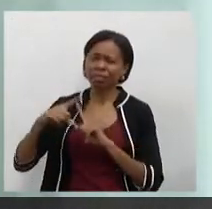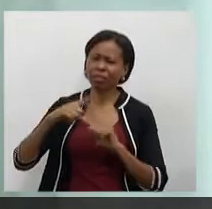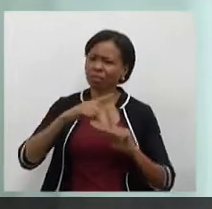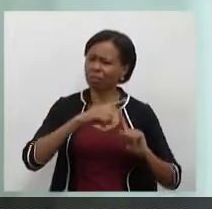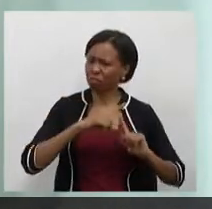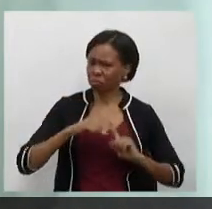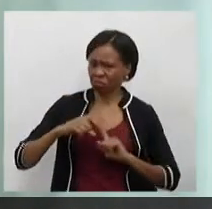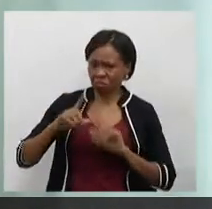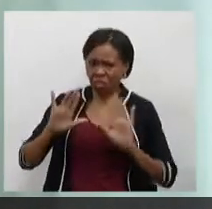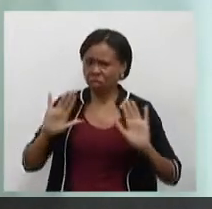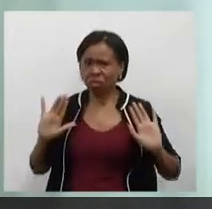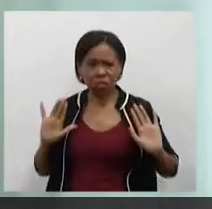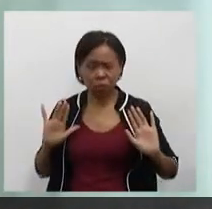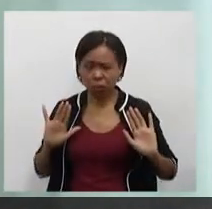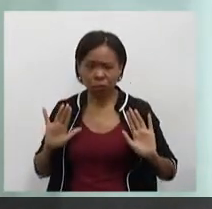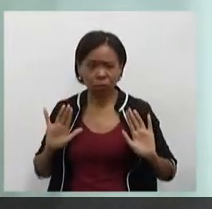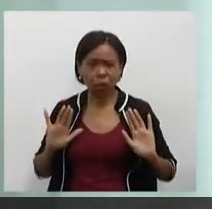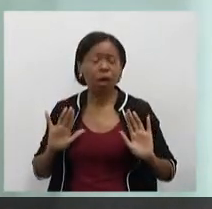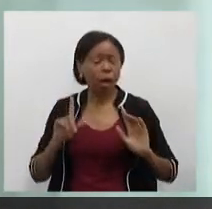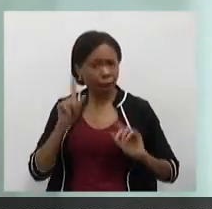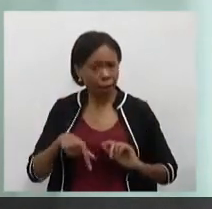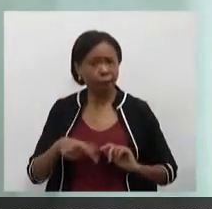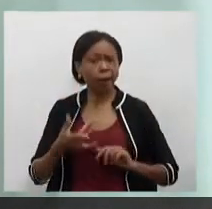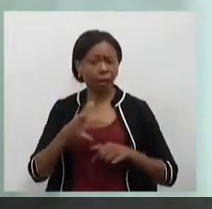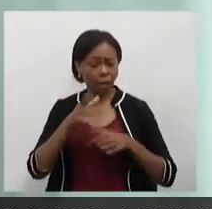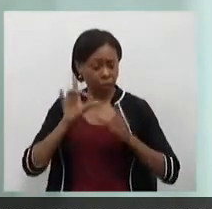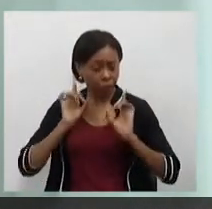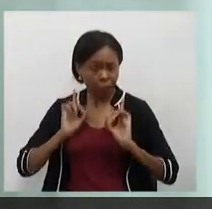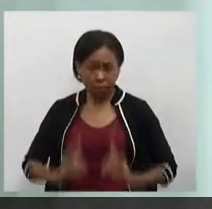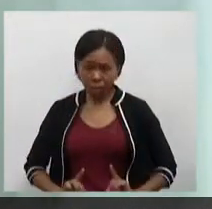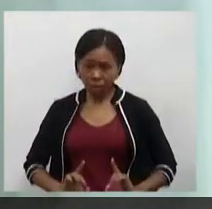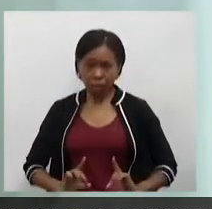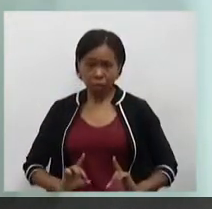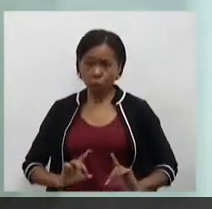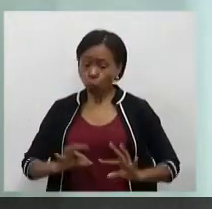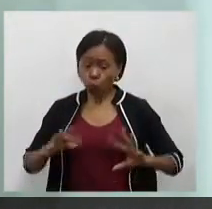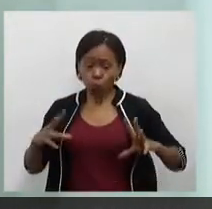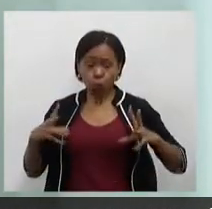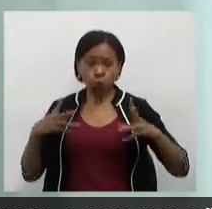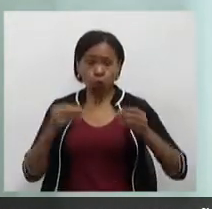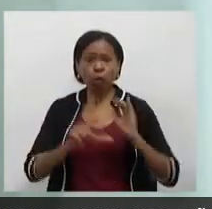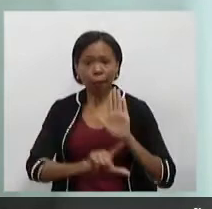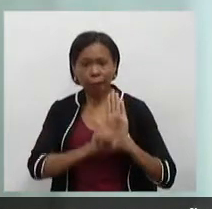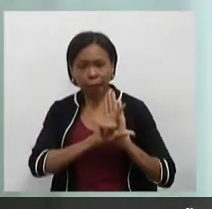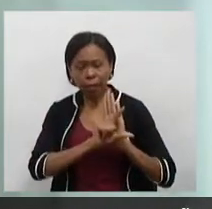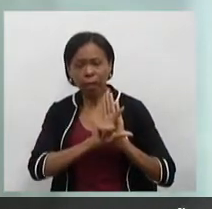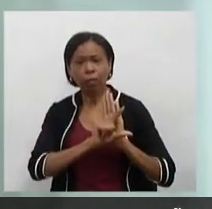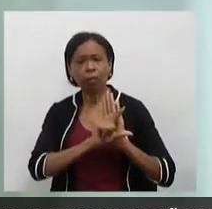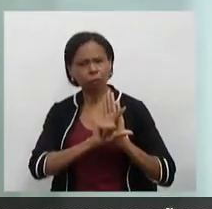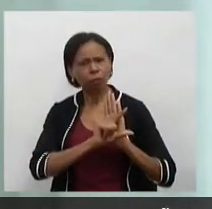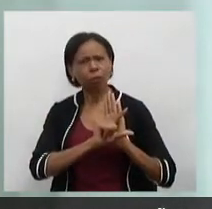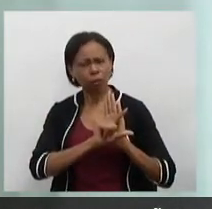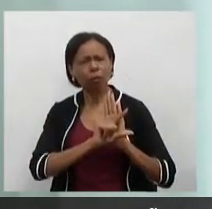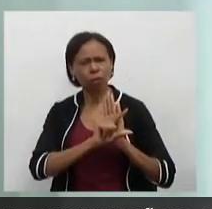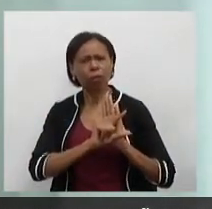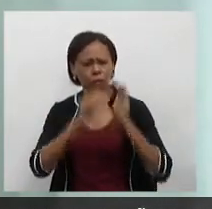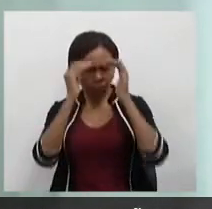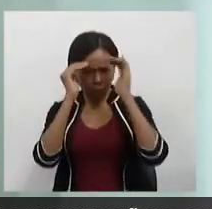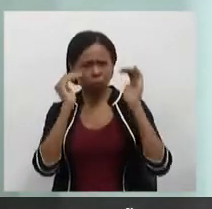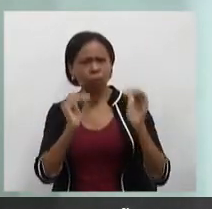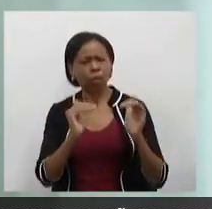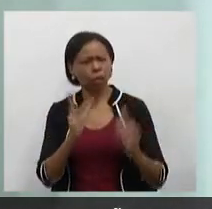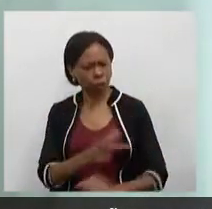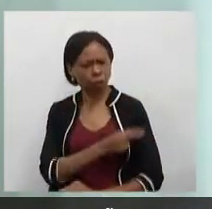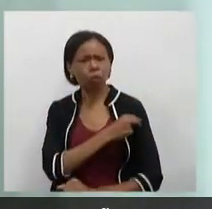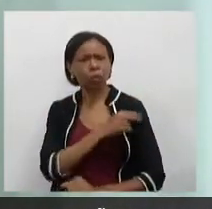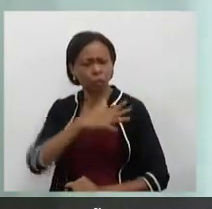síndrome de Down, se tem isso, tem aqui. Pessoa com deficiência, pessoa com deficiência. A lei prevê deficiência, deficiência